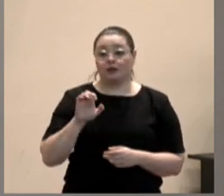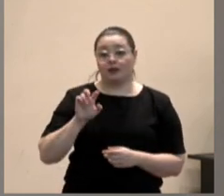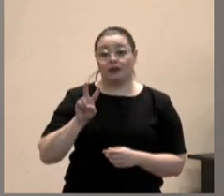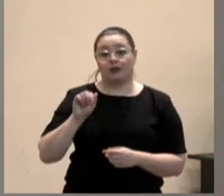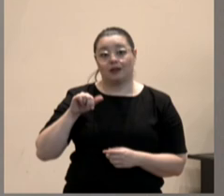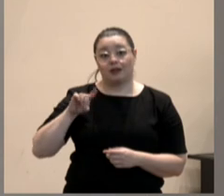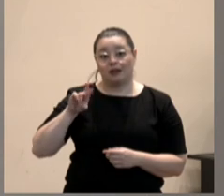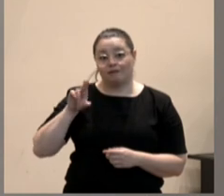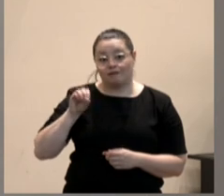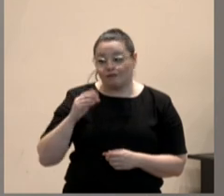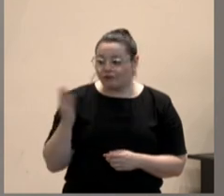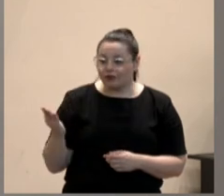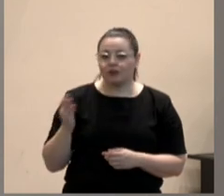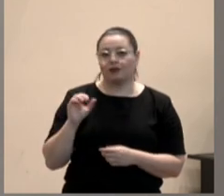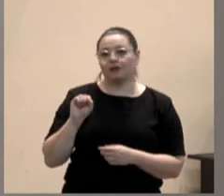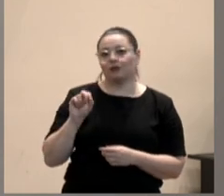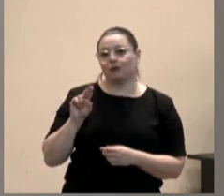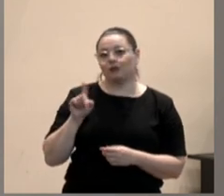e a Suzane,